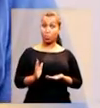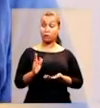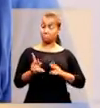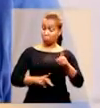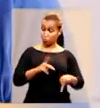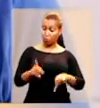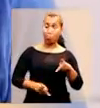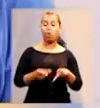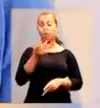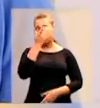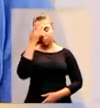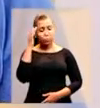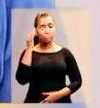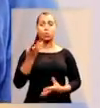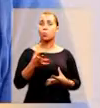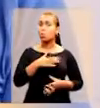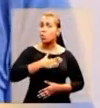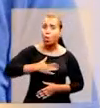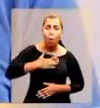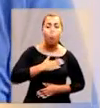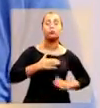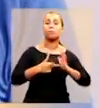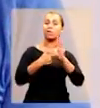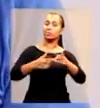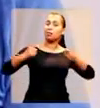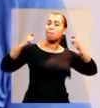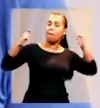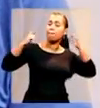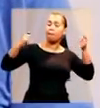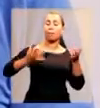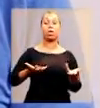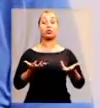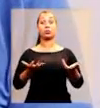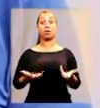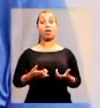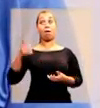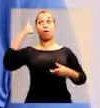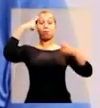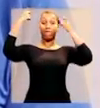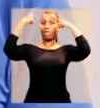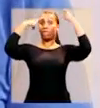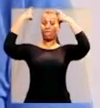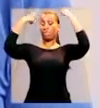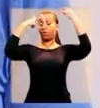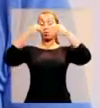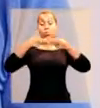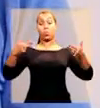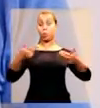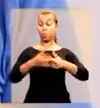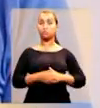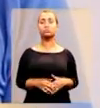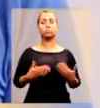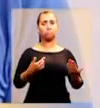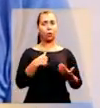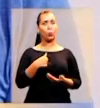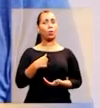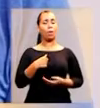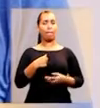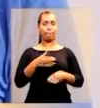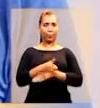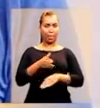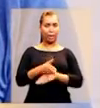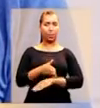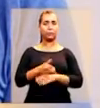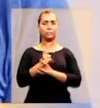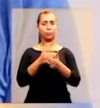é um povo arteiro. Ele gosta muito de se manifestar. É um povo artista, criativo. Você vê que a gente